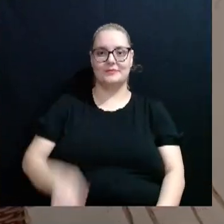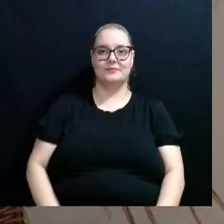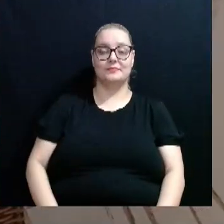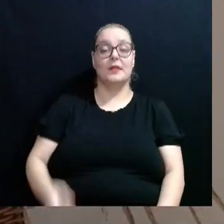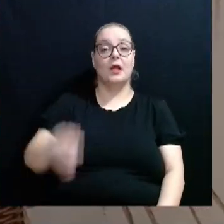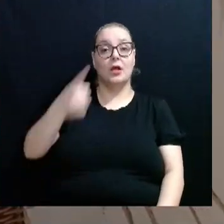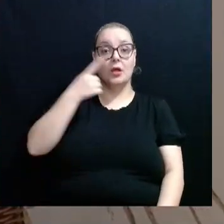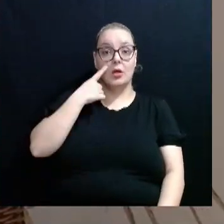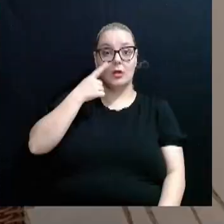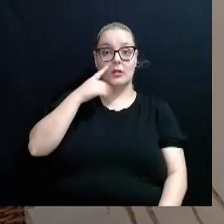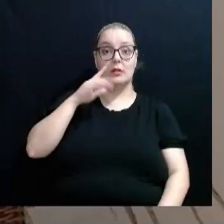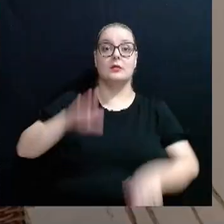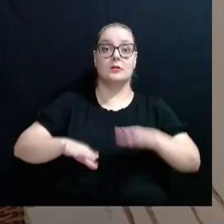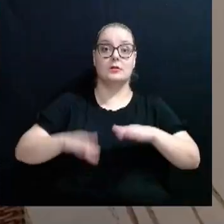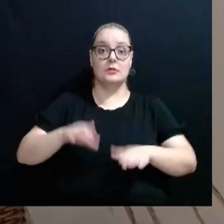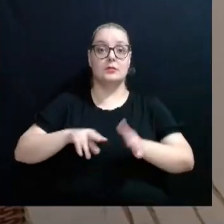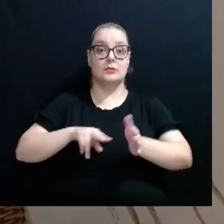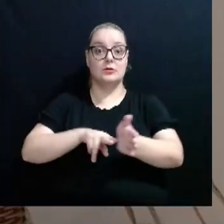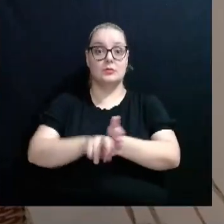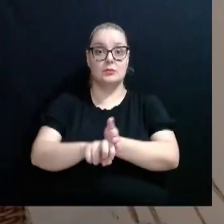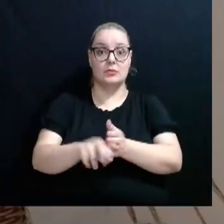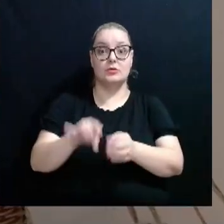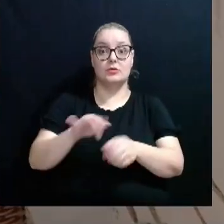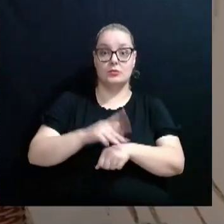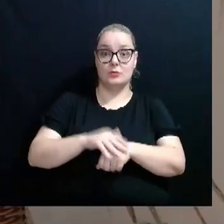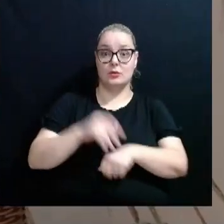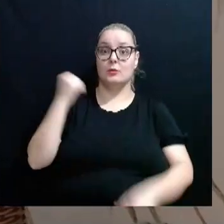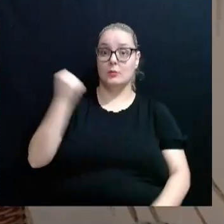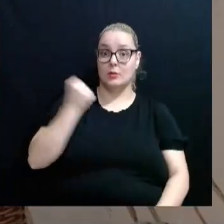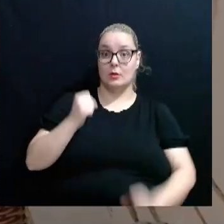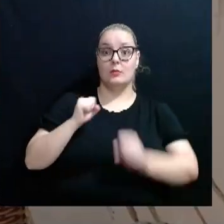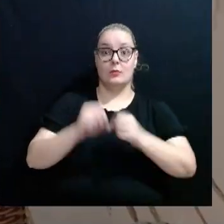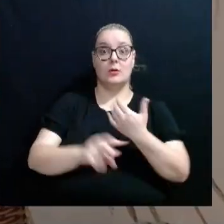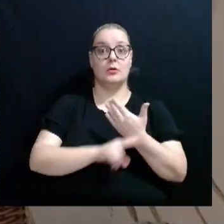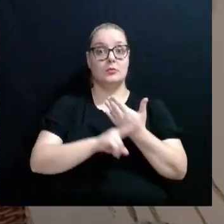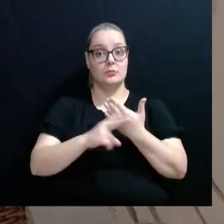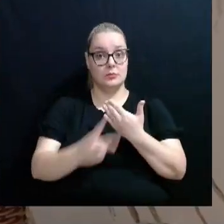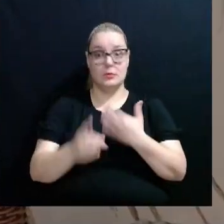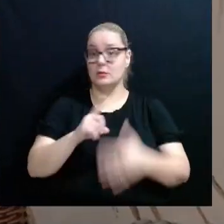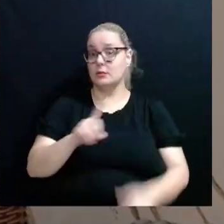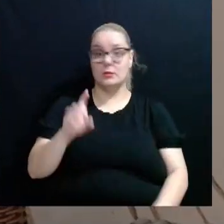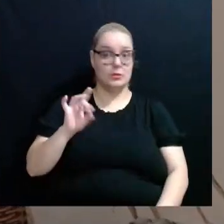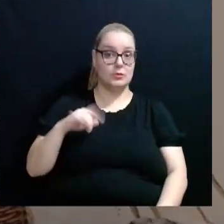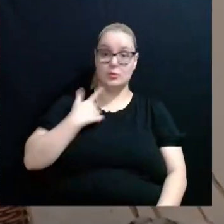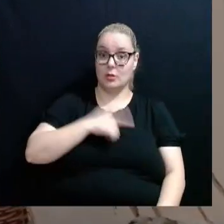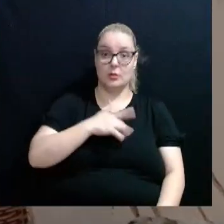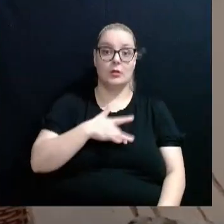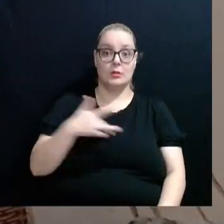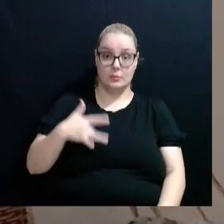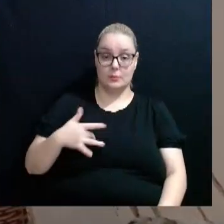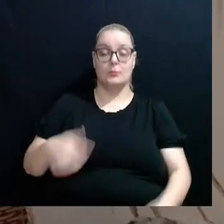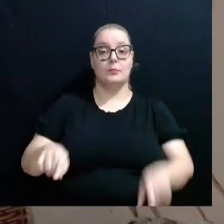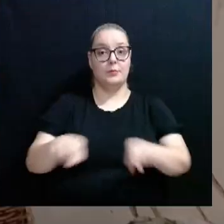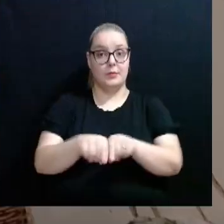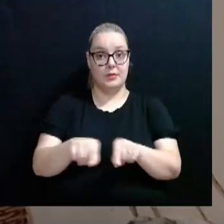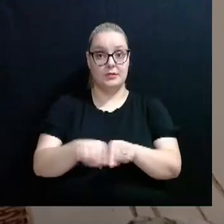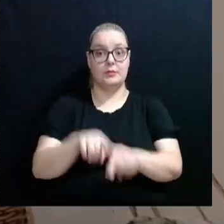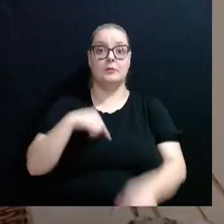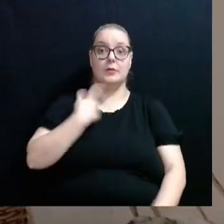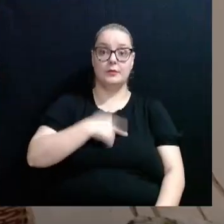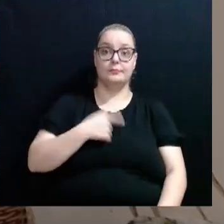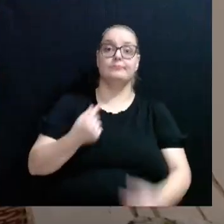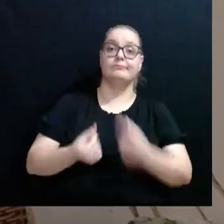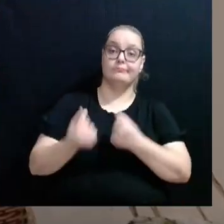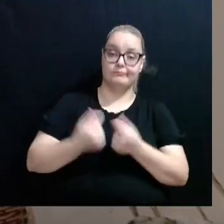o diagnóstico de uma doença grave pode impactar não só a nossa saúde, mas também o nosso bolso e pegar a gente